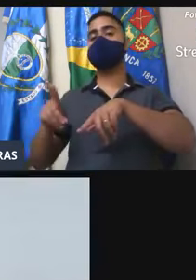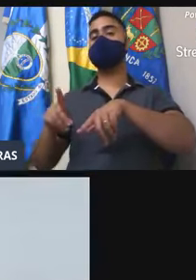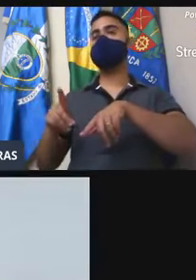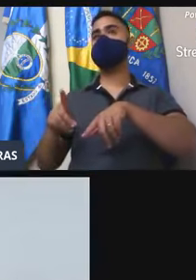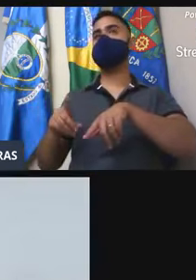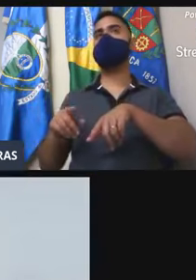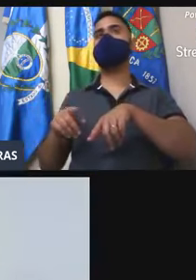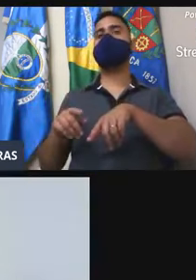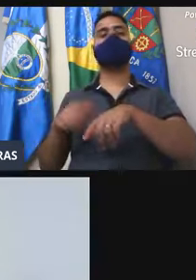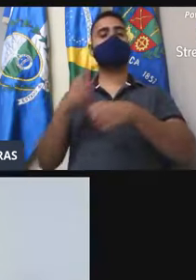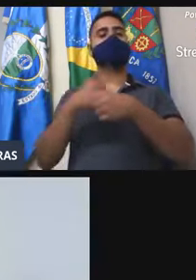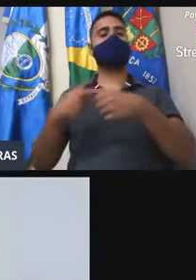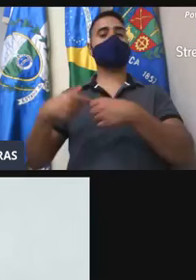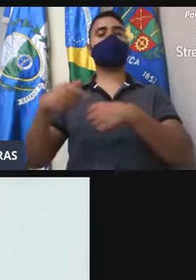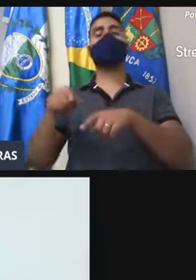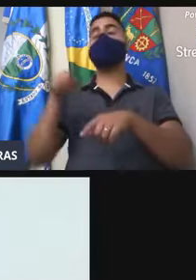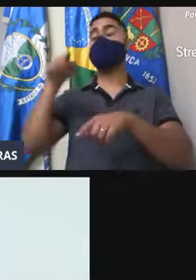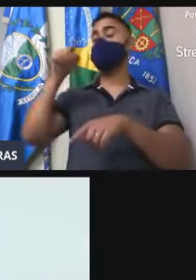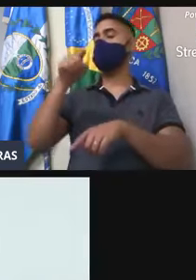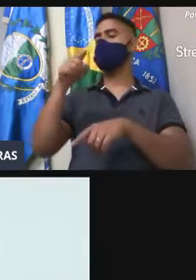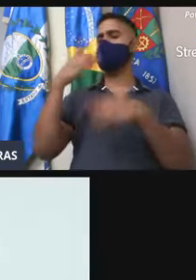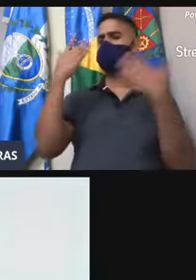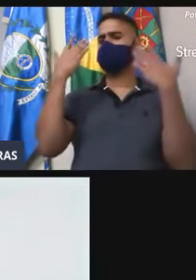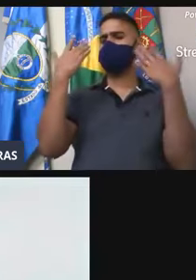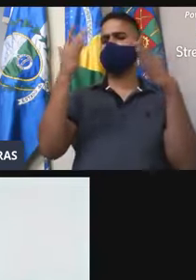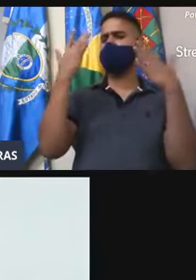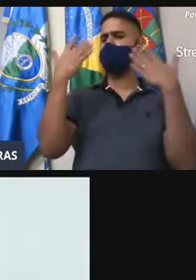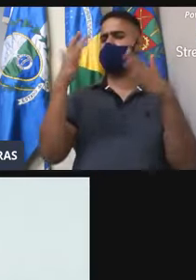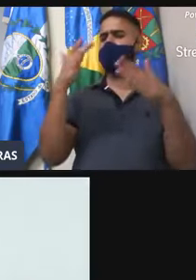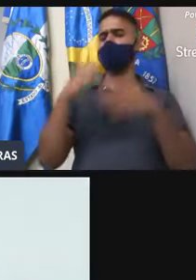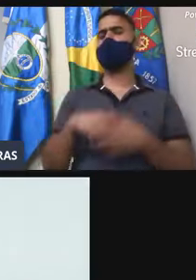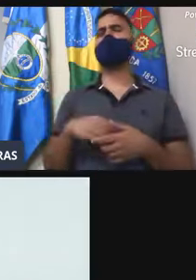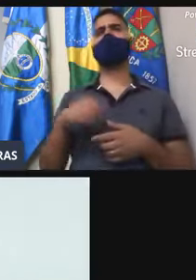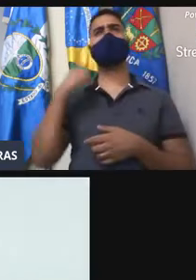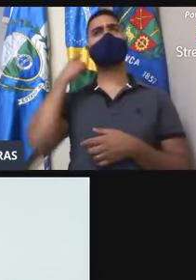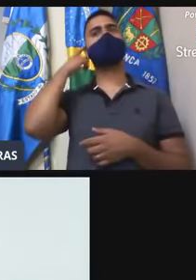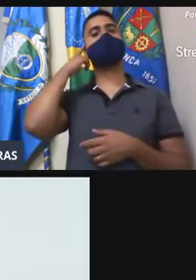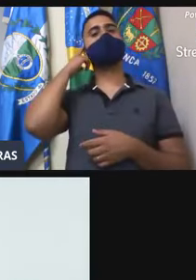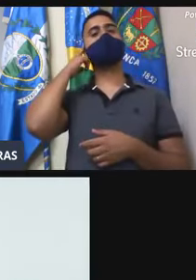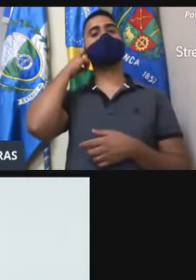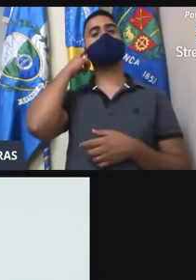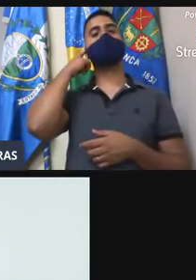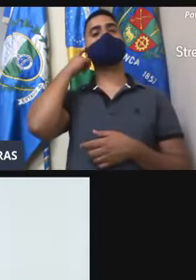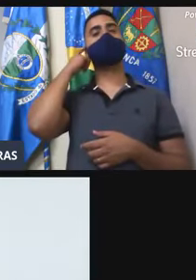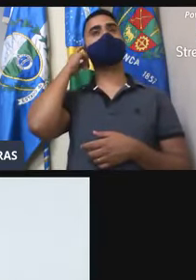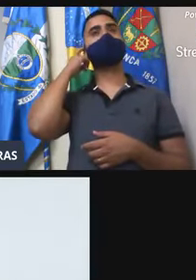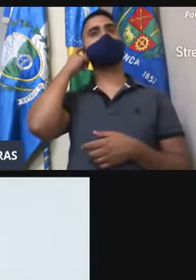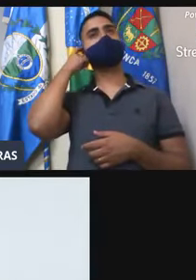municipal e urbanístico. Você tá de parabéns e eu já deixo aqui